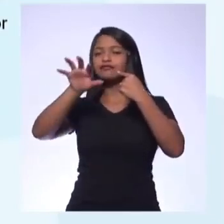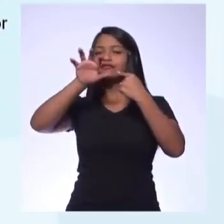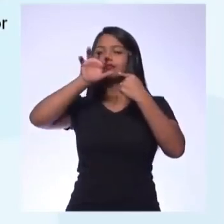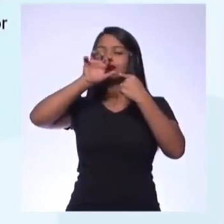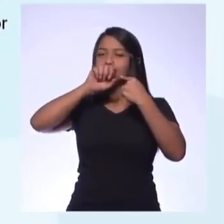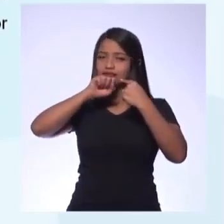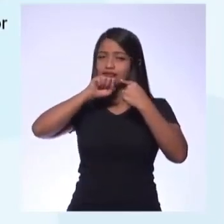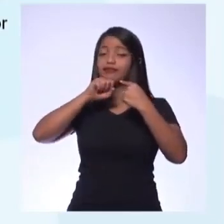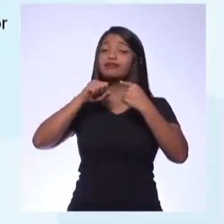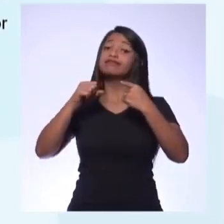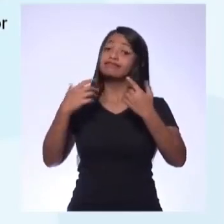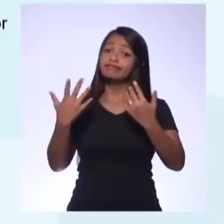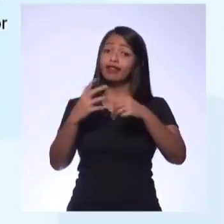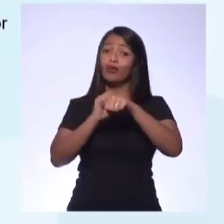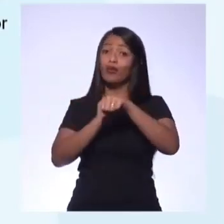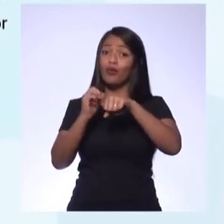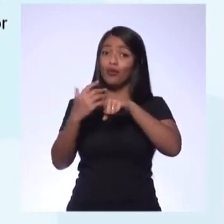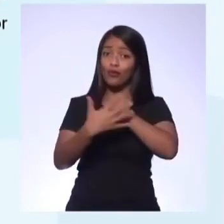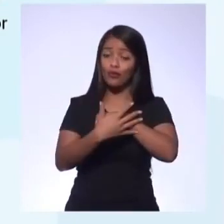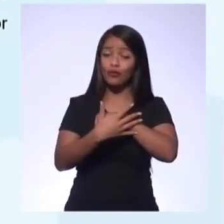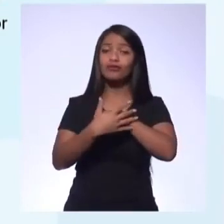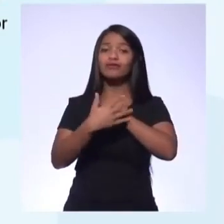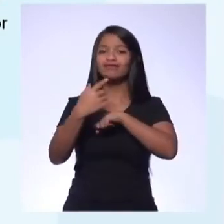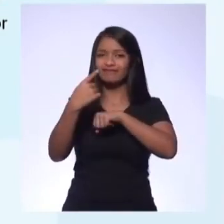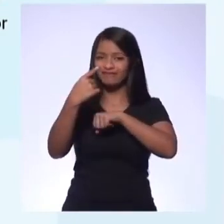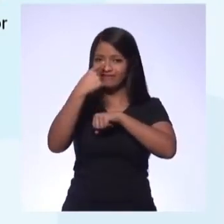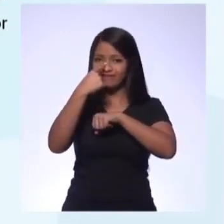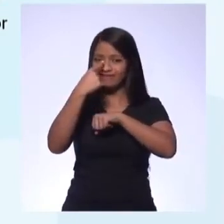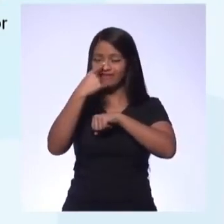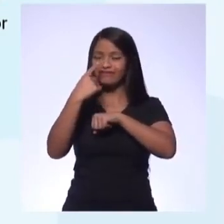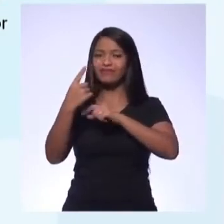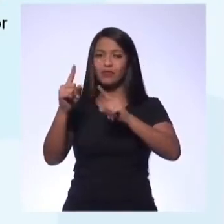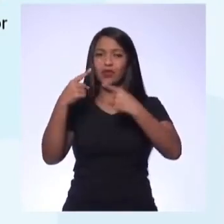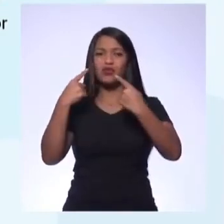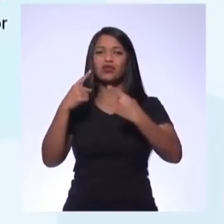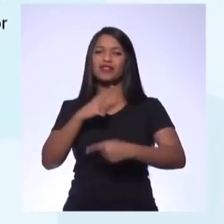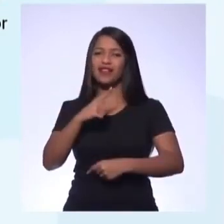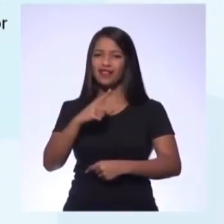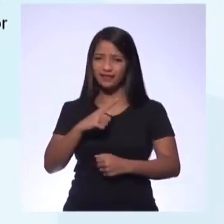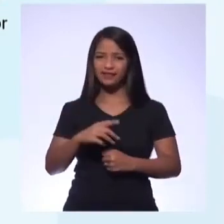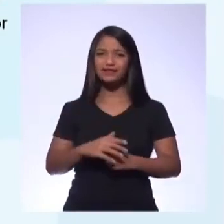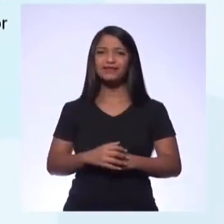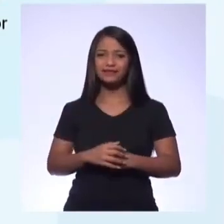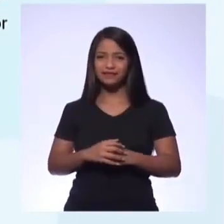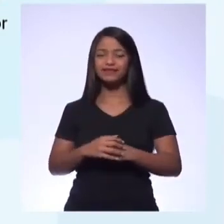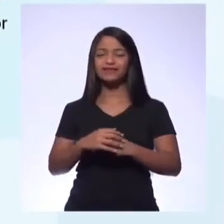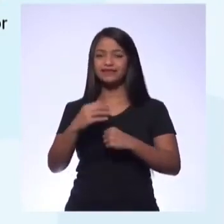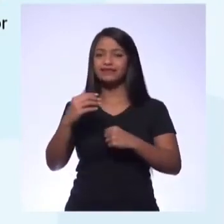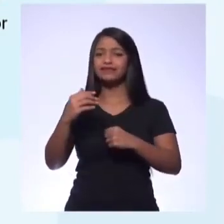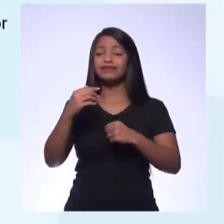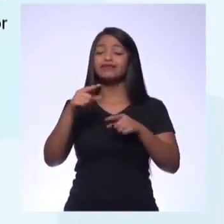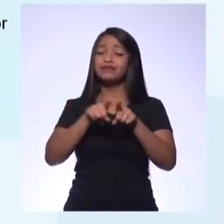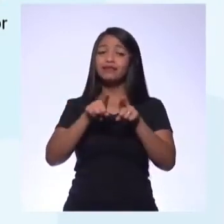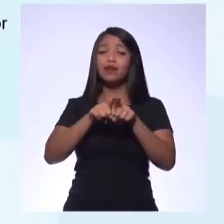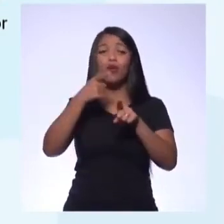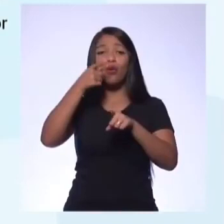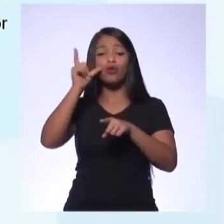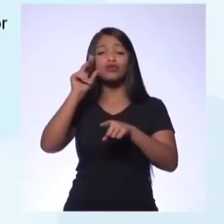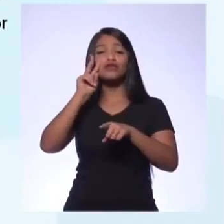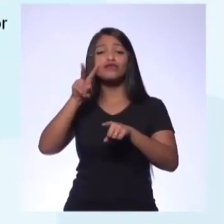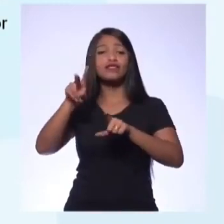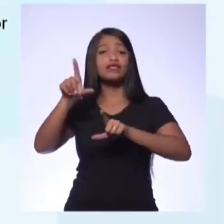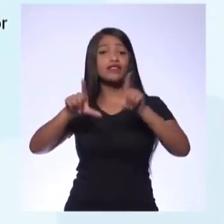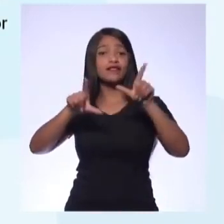até uma reportagem importante na TV falando sobre isso, a ligação desse ataque até com o cérebro, né? Que pode causar